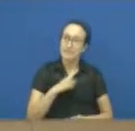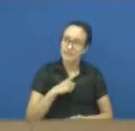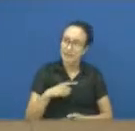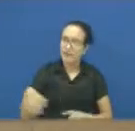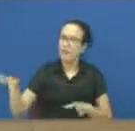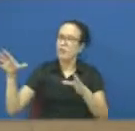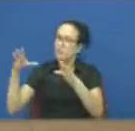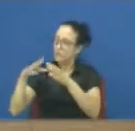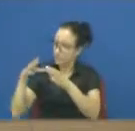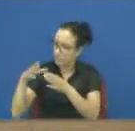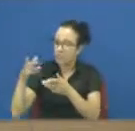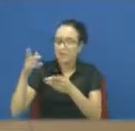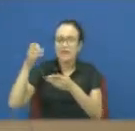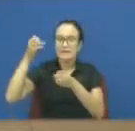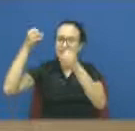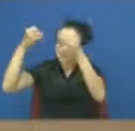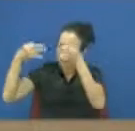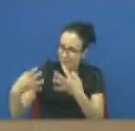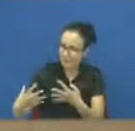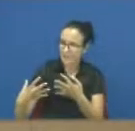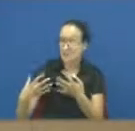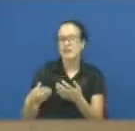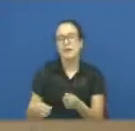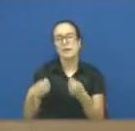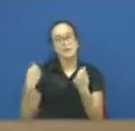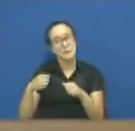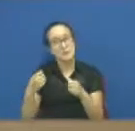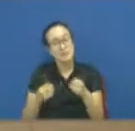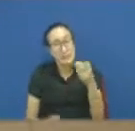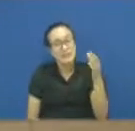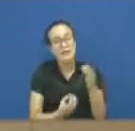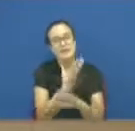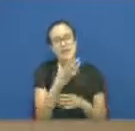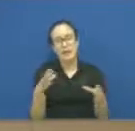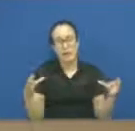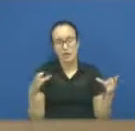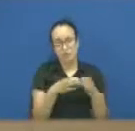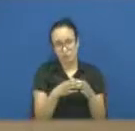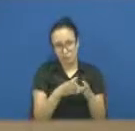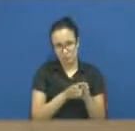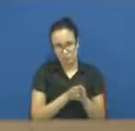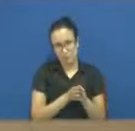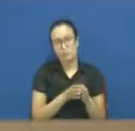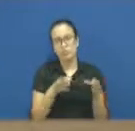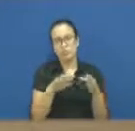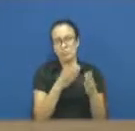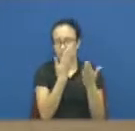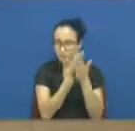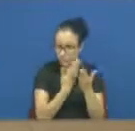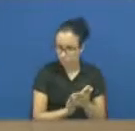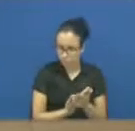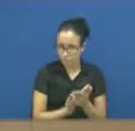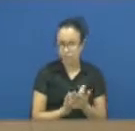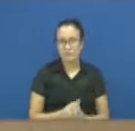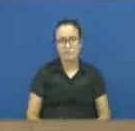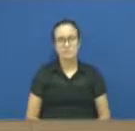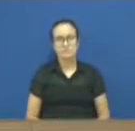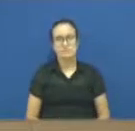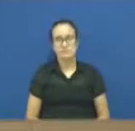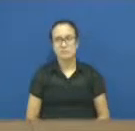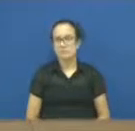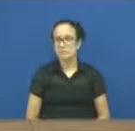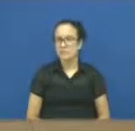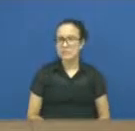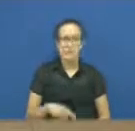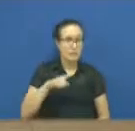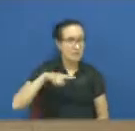os atos competentes para a instalação da devida comissão. Não havendo mais quem queira usar a